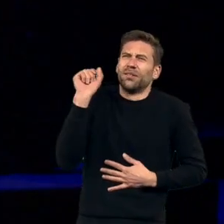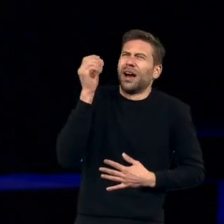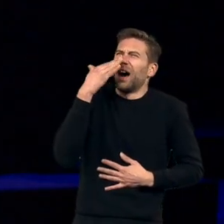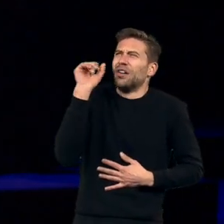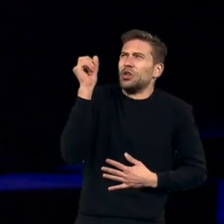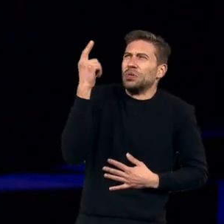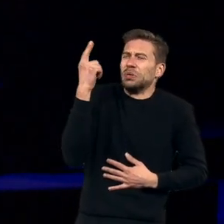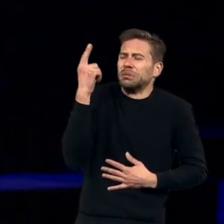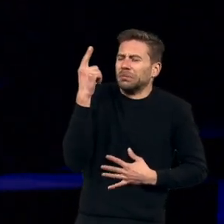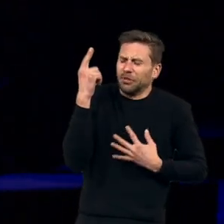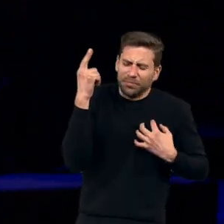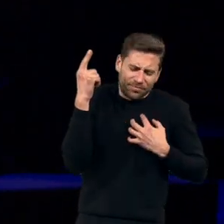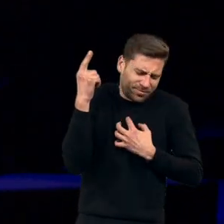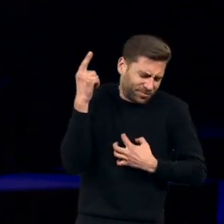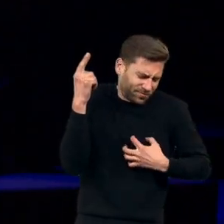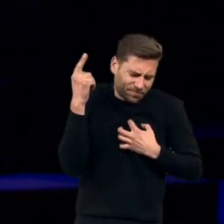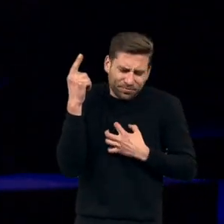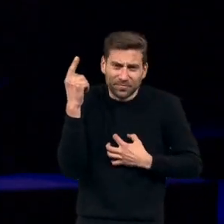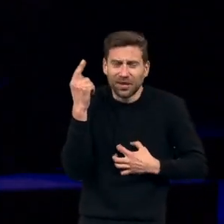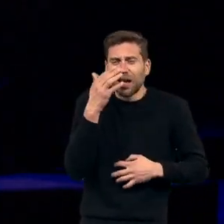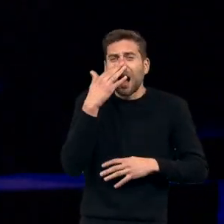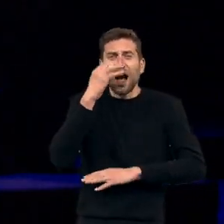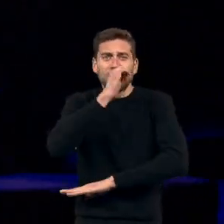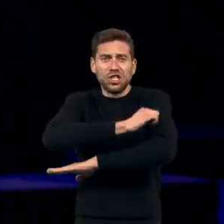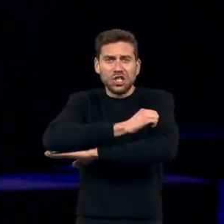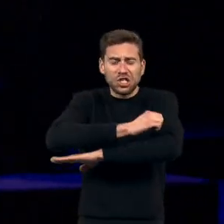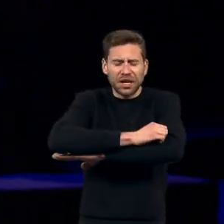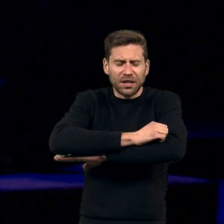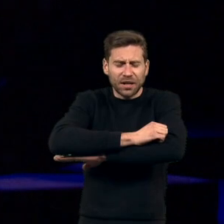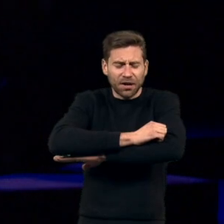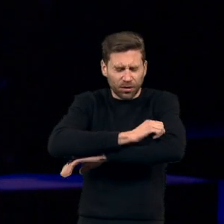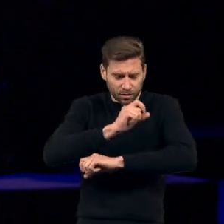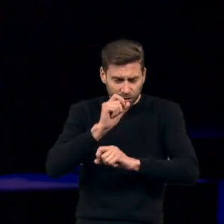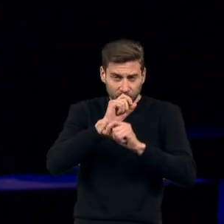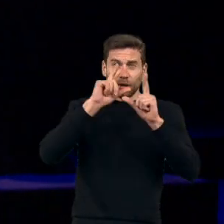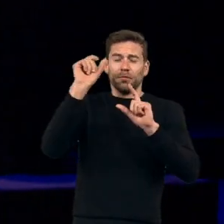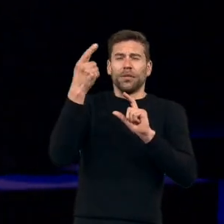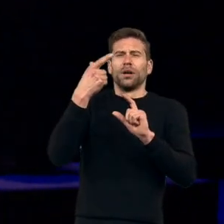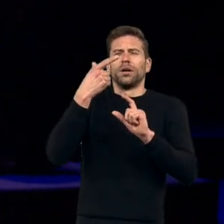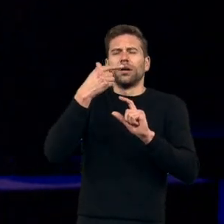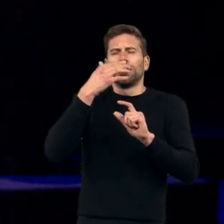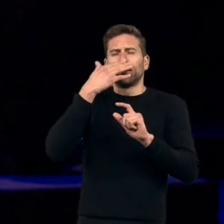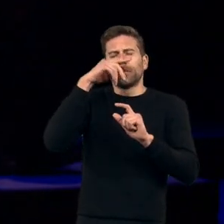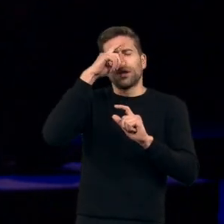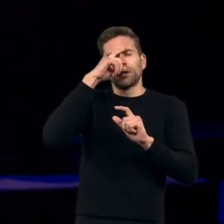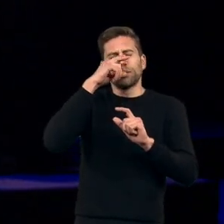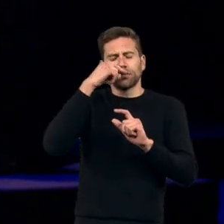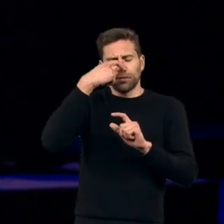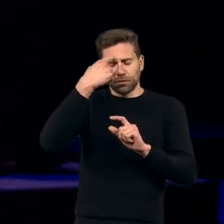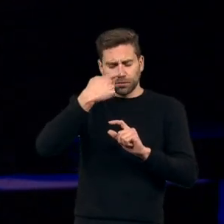primeira janela onde a madrugada bate e me envolve com uma recordação de uma outra pessoa que fosse